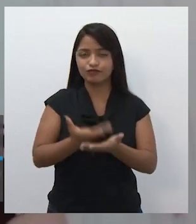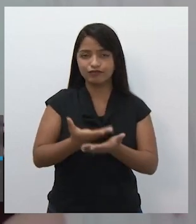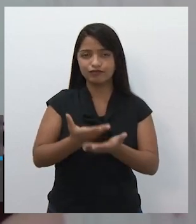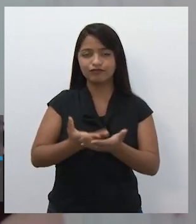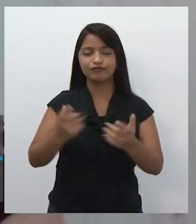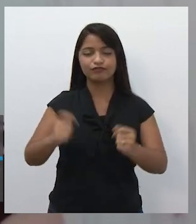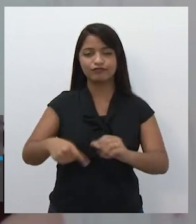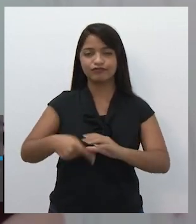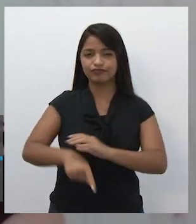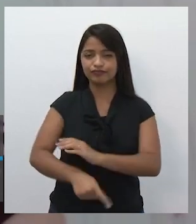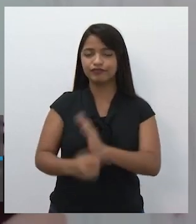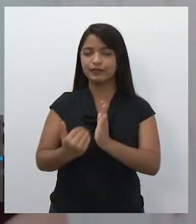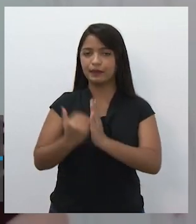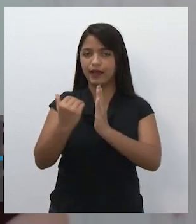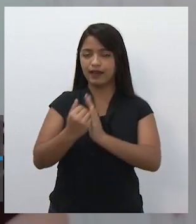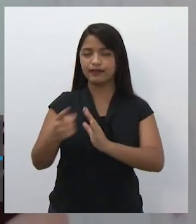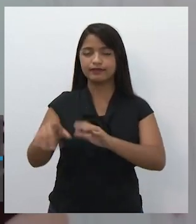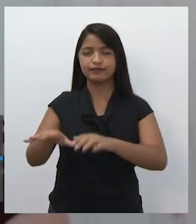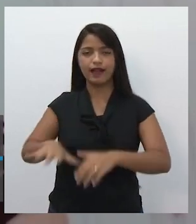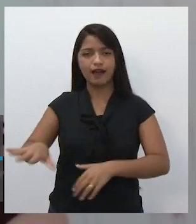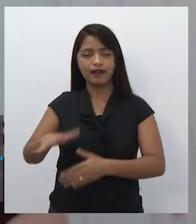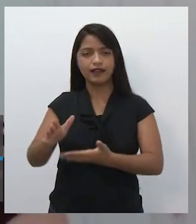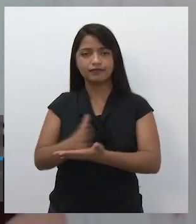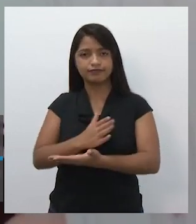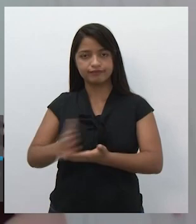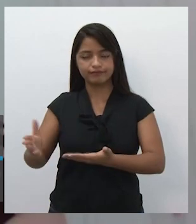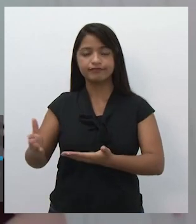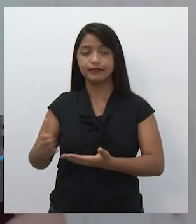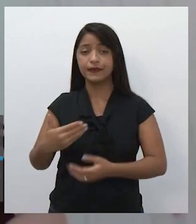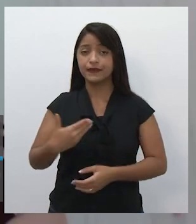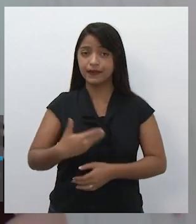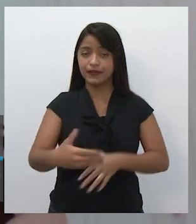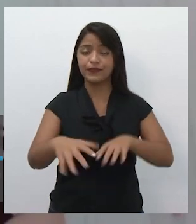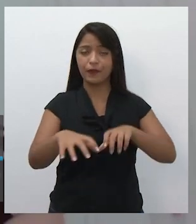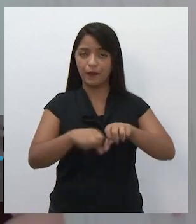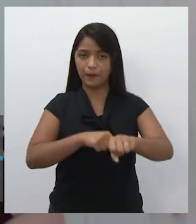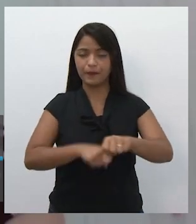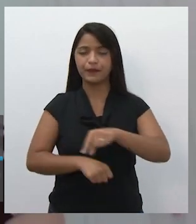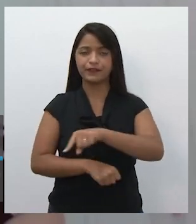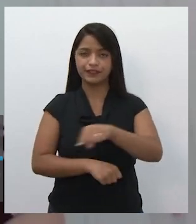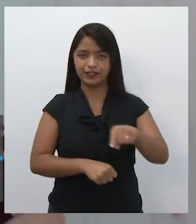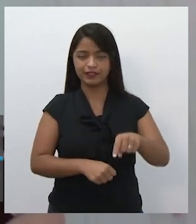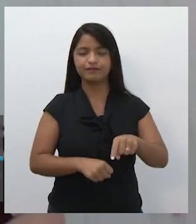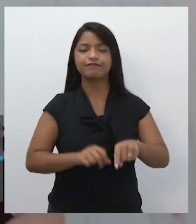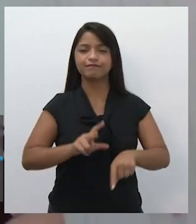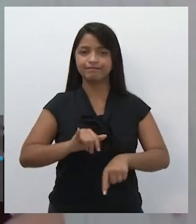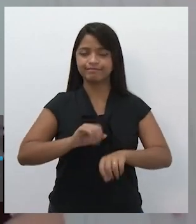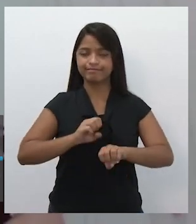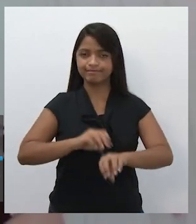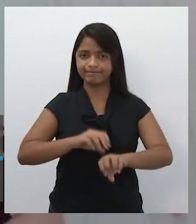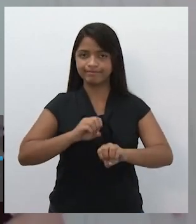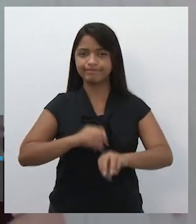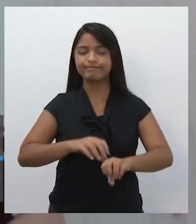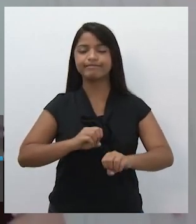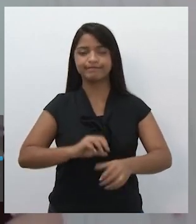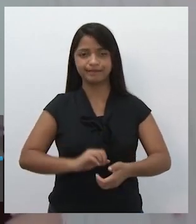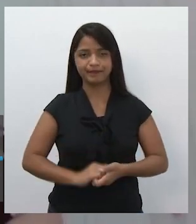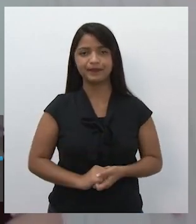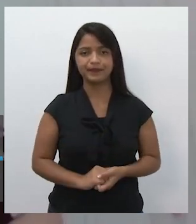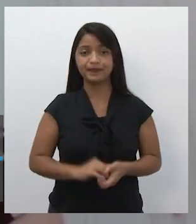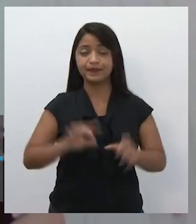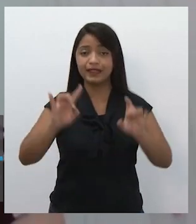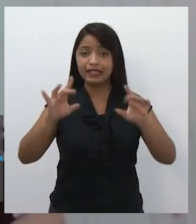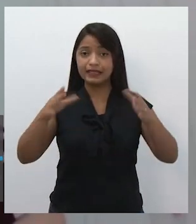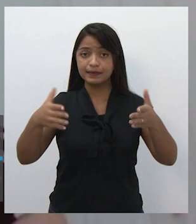sobre esses itinerários formativos. Nós vamos fazer formações com vocês mais especificamente sobre